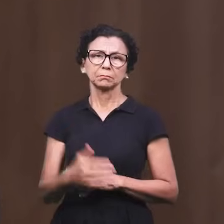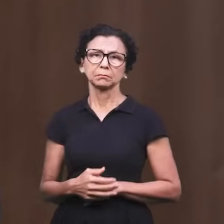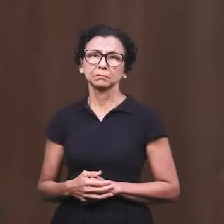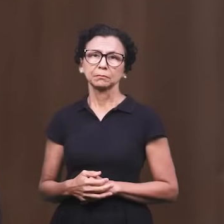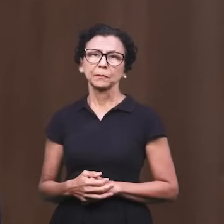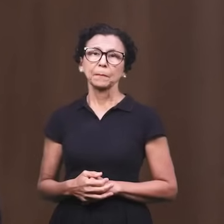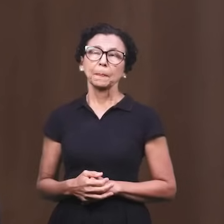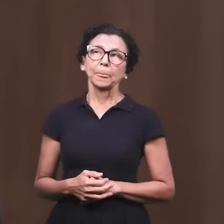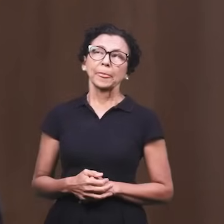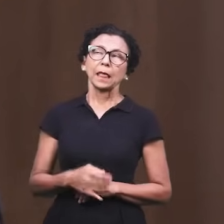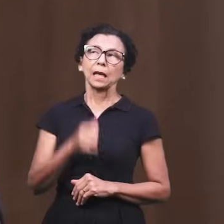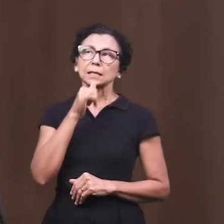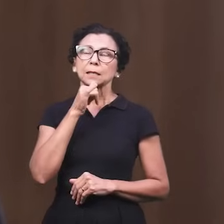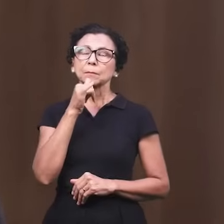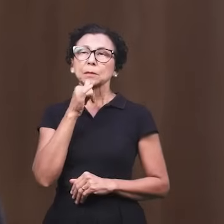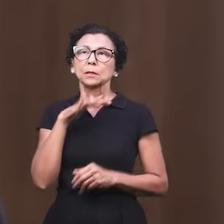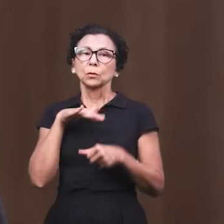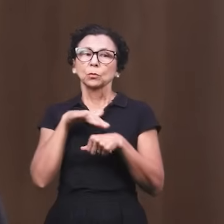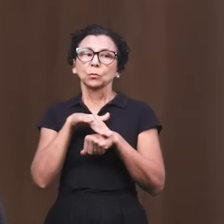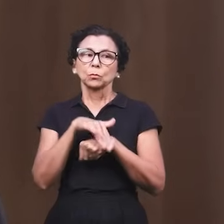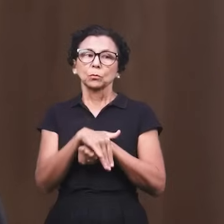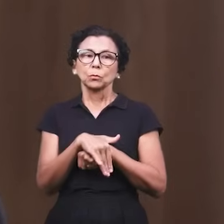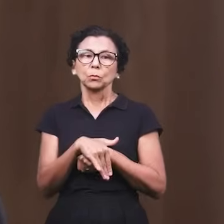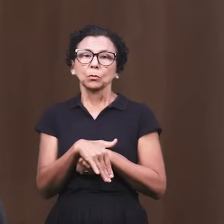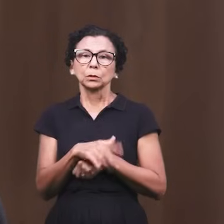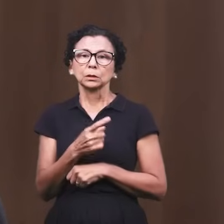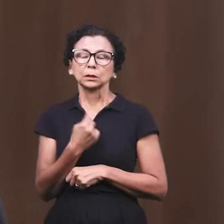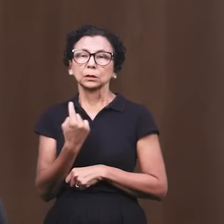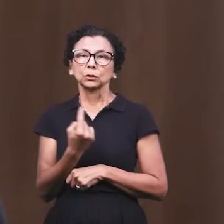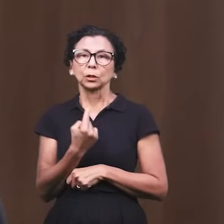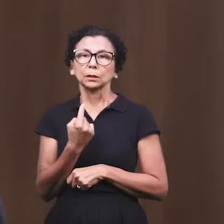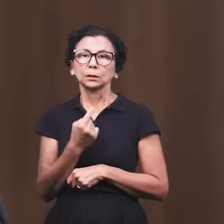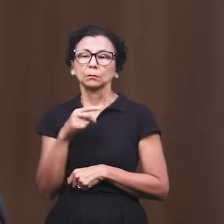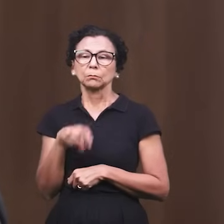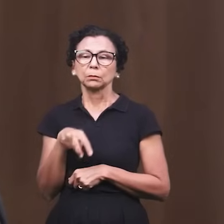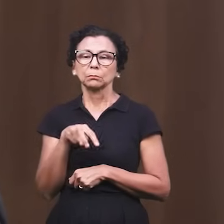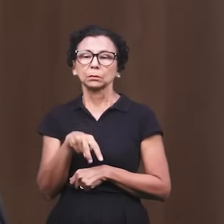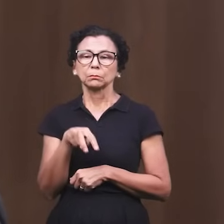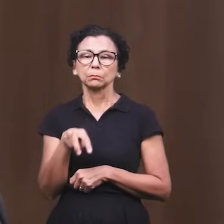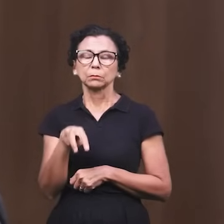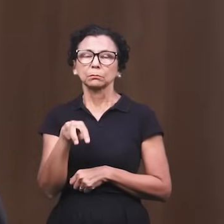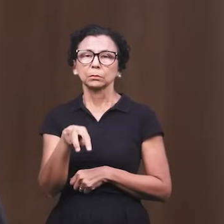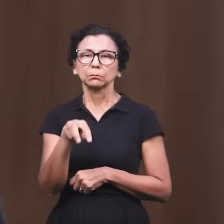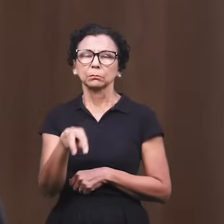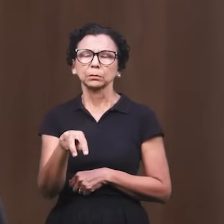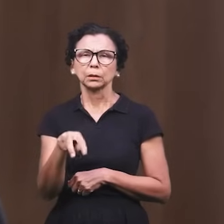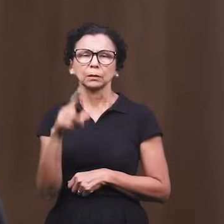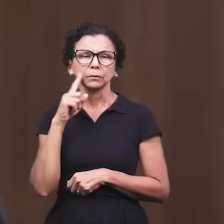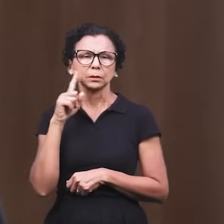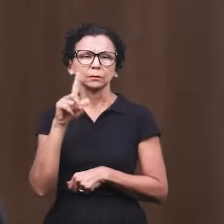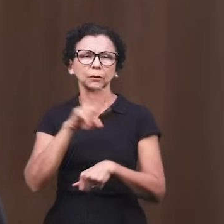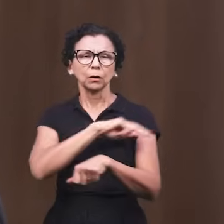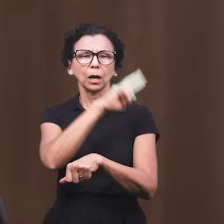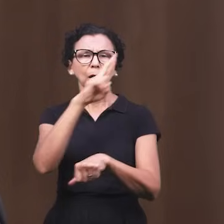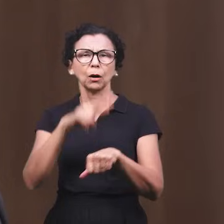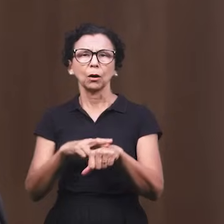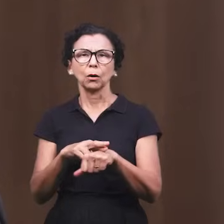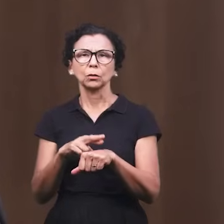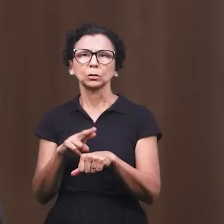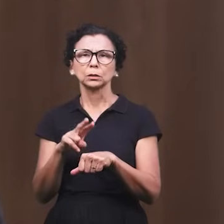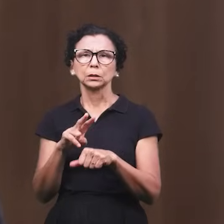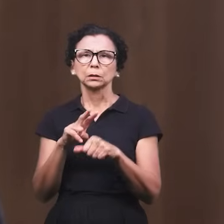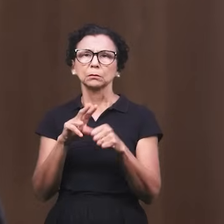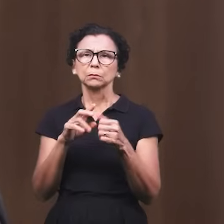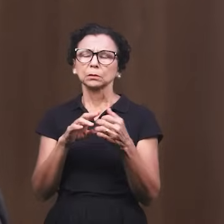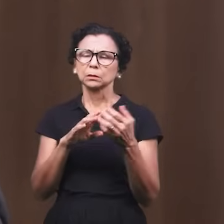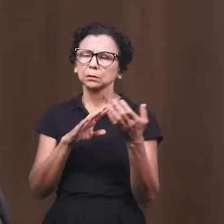está no meio de uma noite, sozinho. Aí você encontra uma rocha e você põe a cabeça na rocha. E quando você põe a